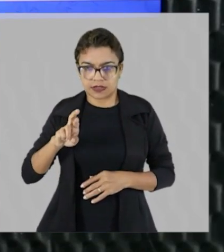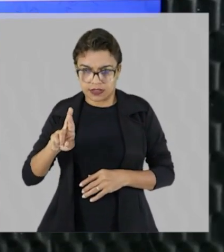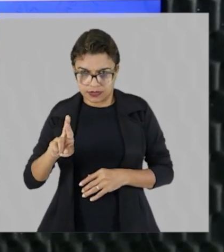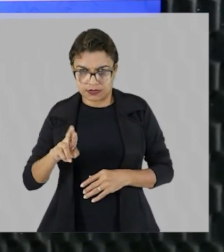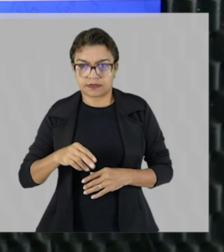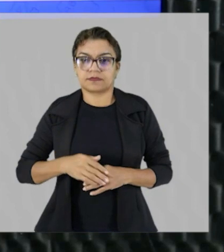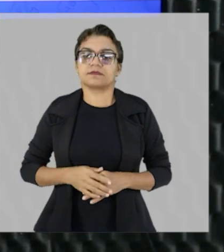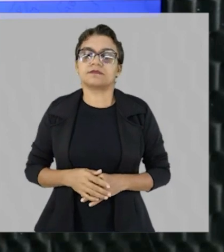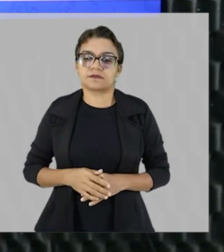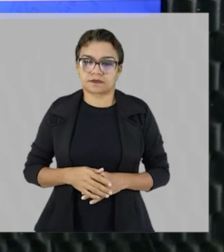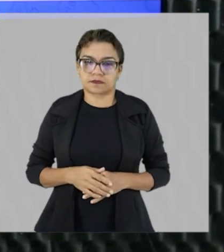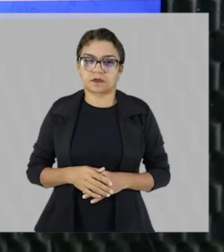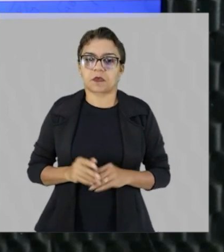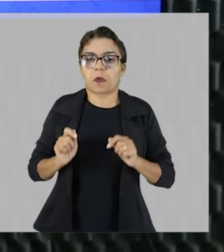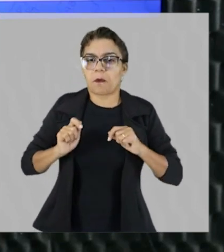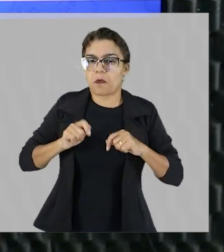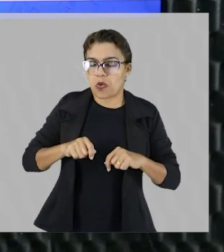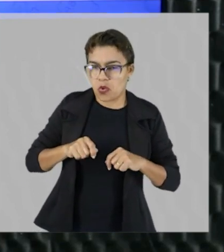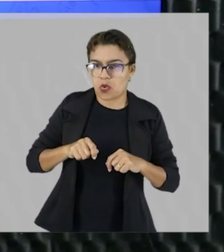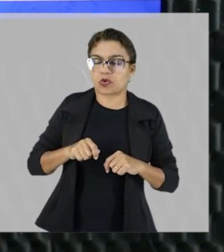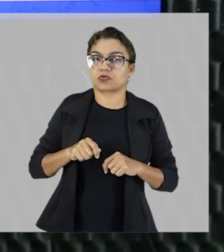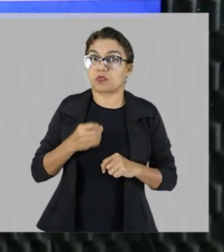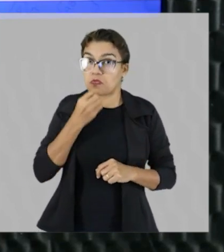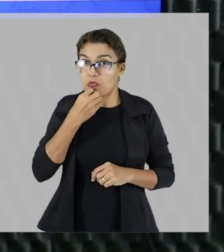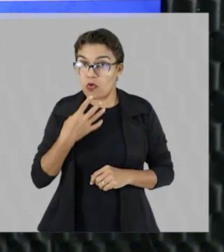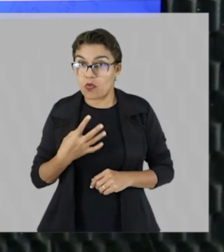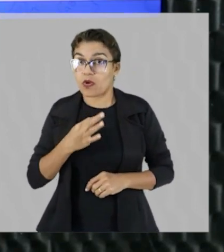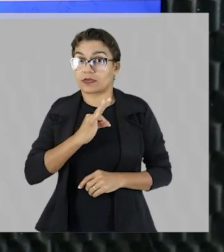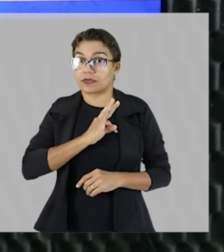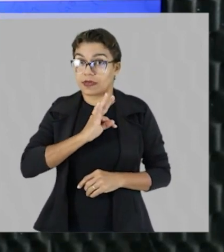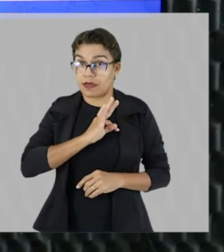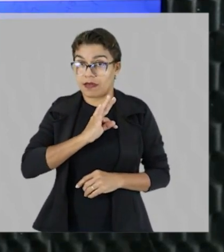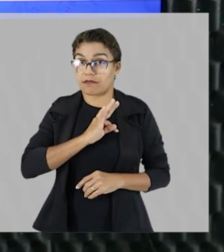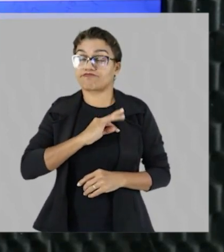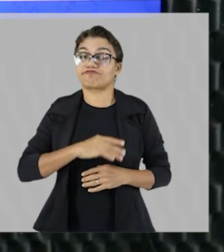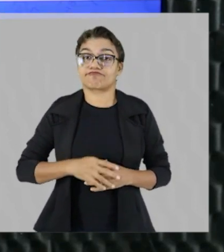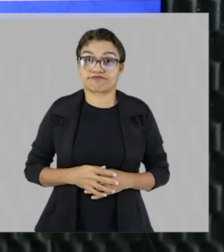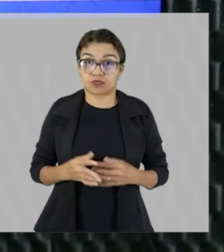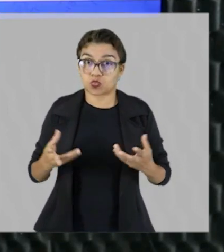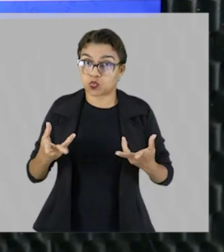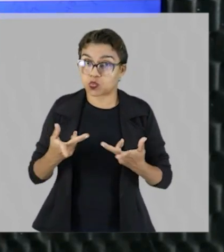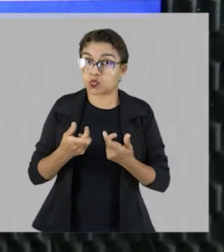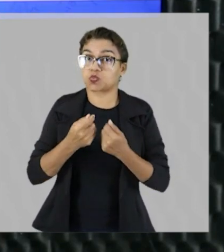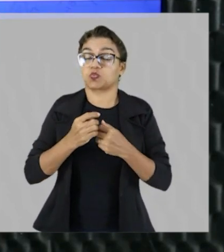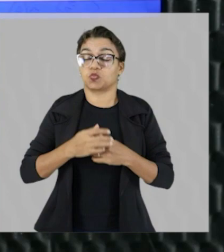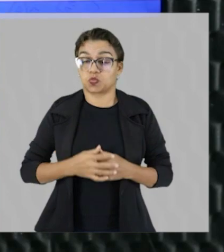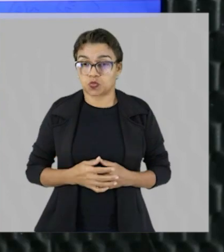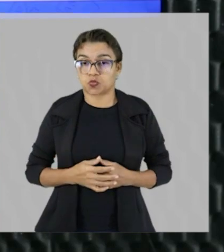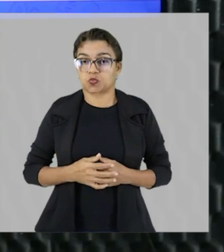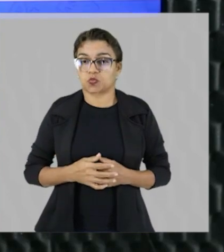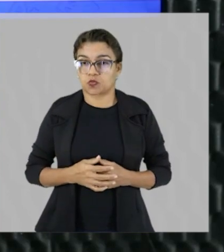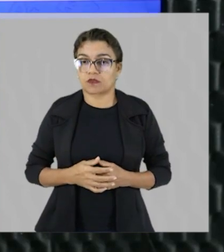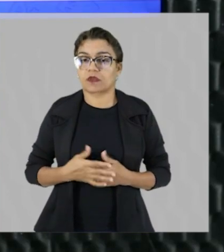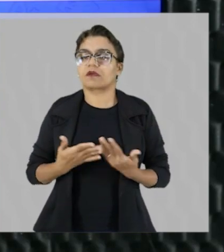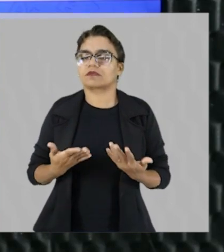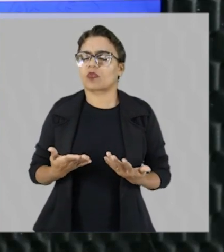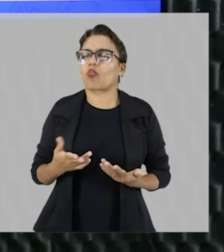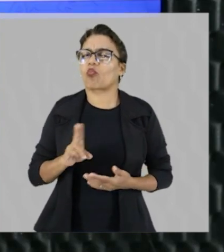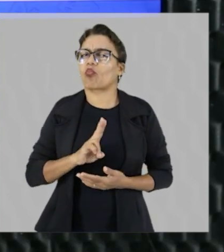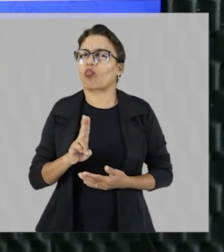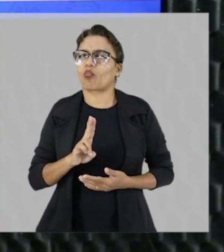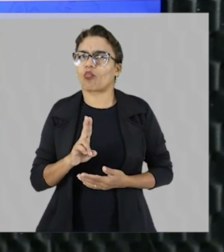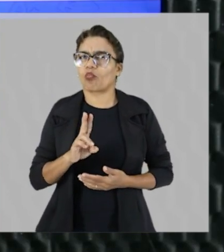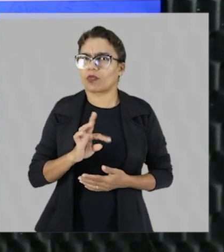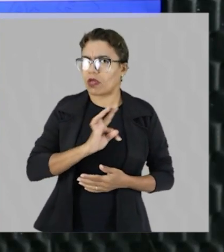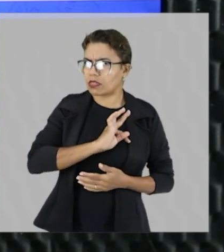o scanner pode ser uma boa técnica para isso. De fato, o que realmente importa não é o nome da técnica que você